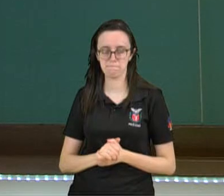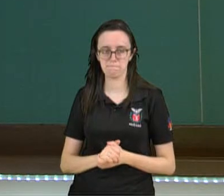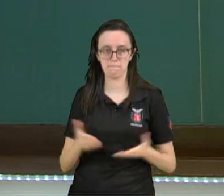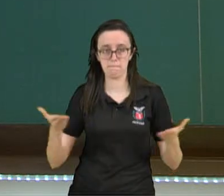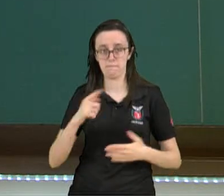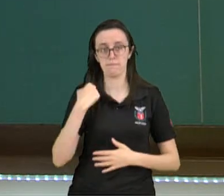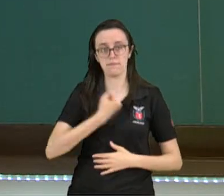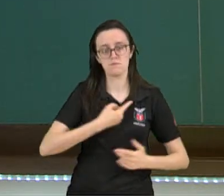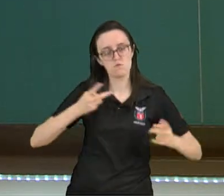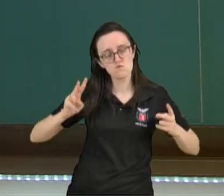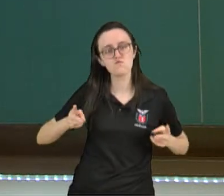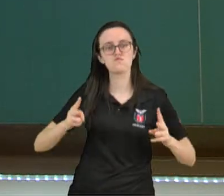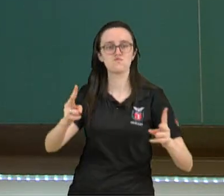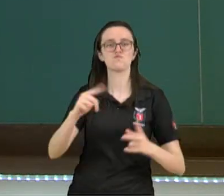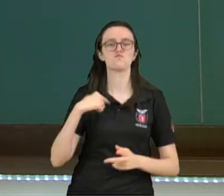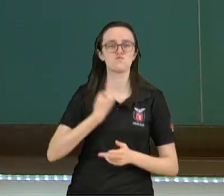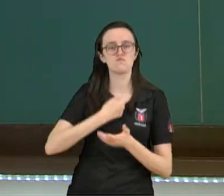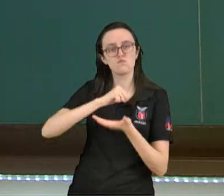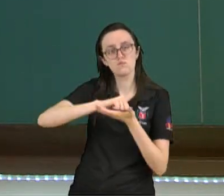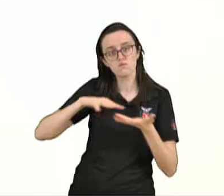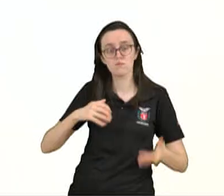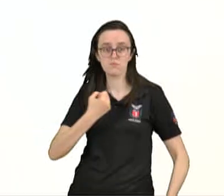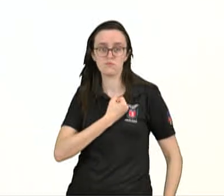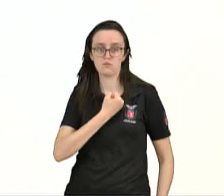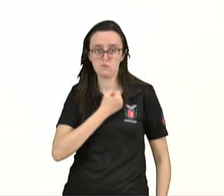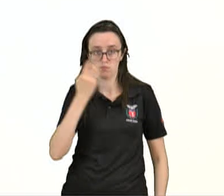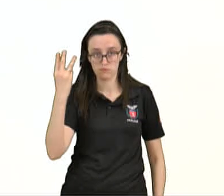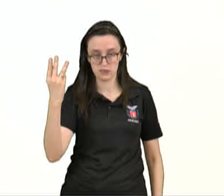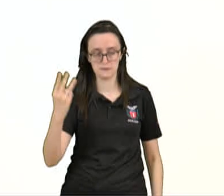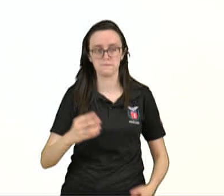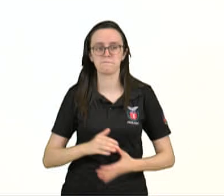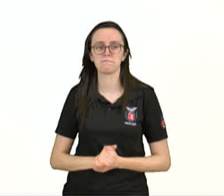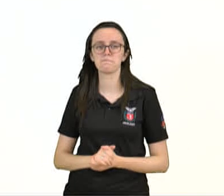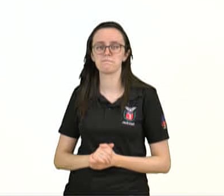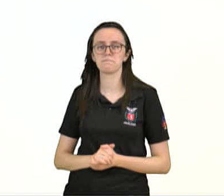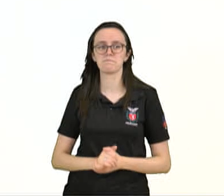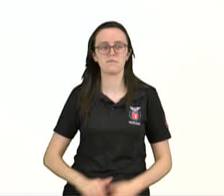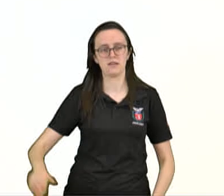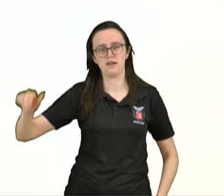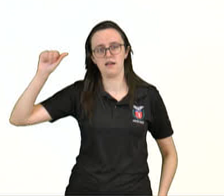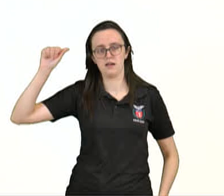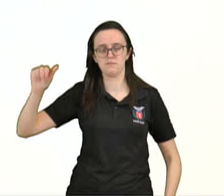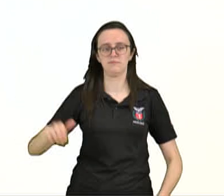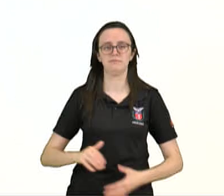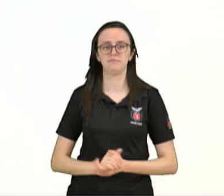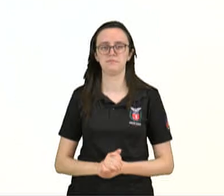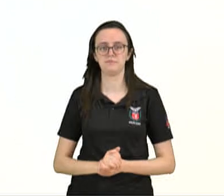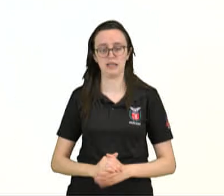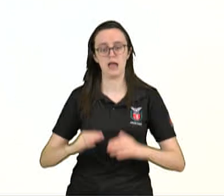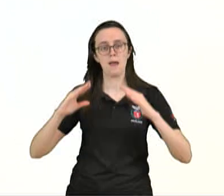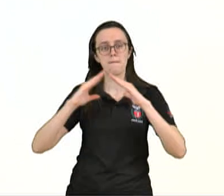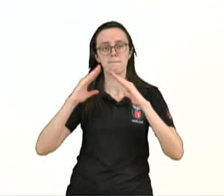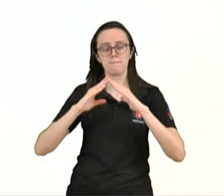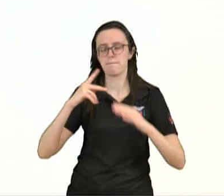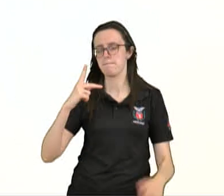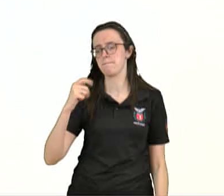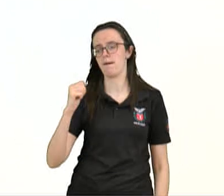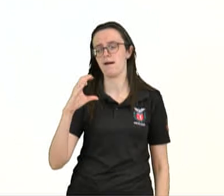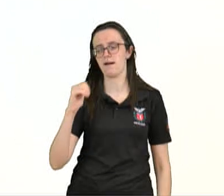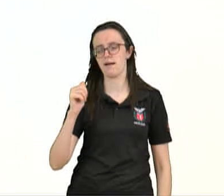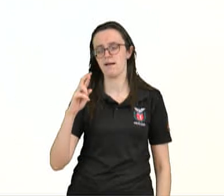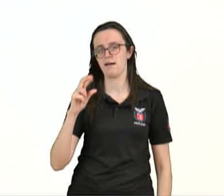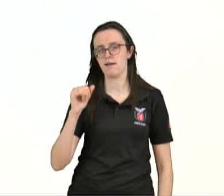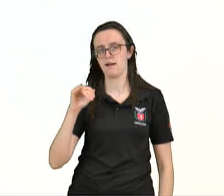Vamos continuando com a nossa atividade 3. Letra A. Moradores de Pacaraima,